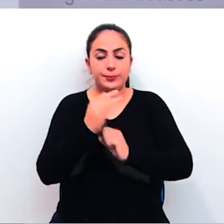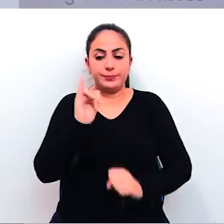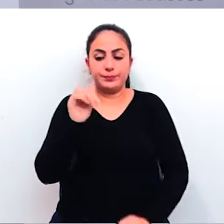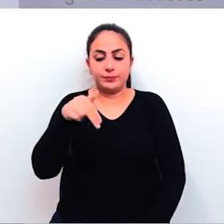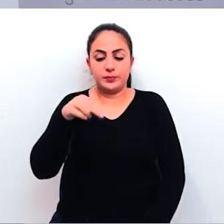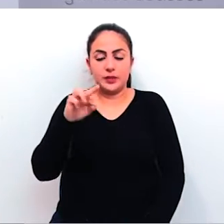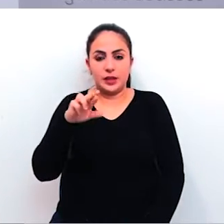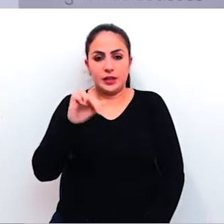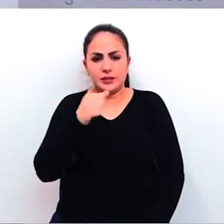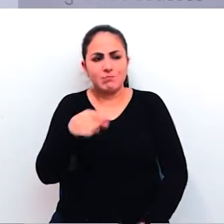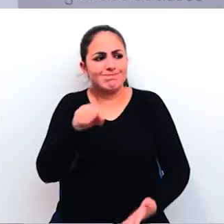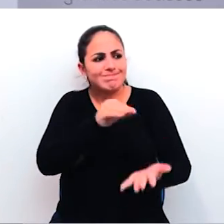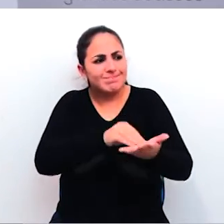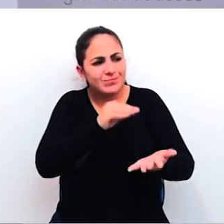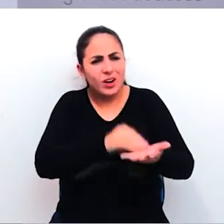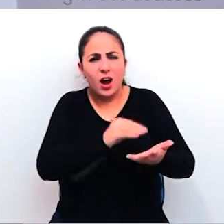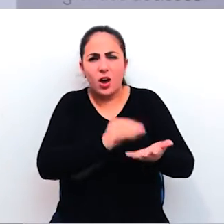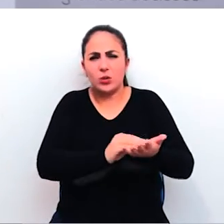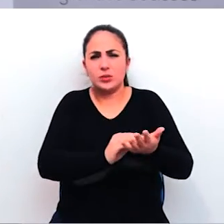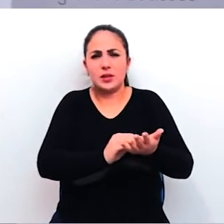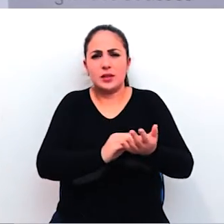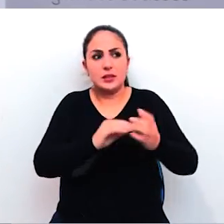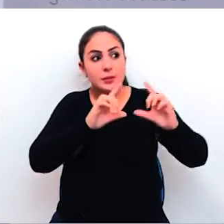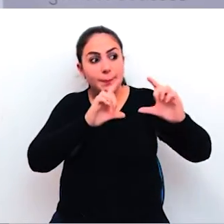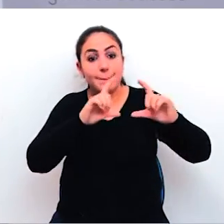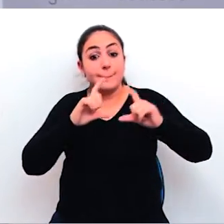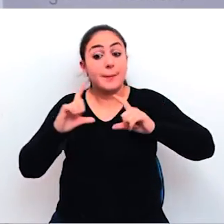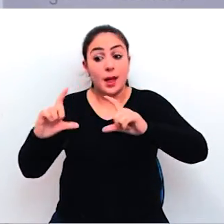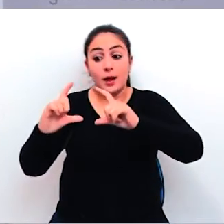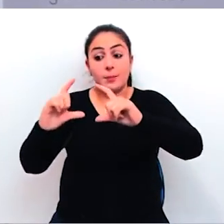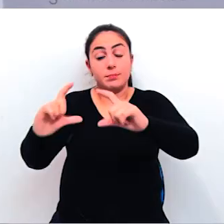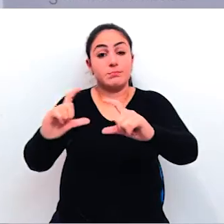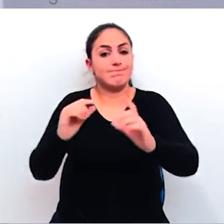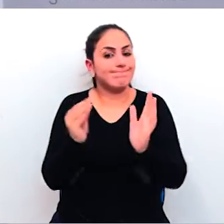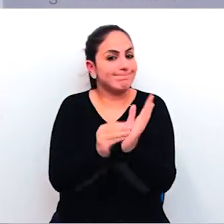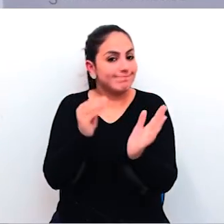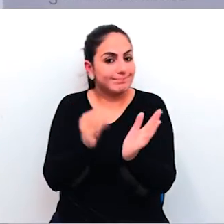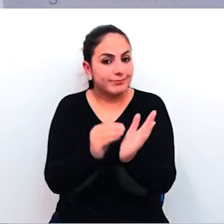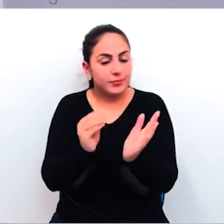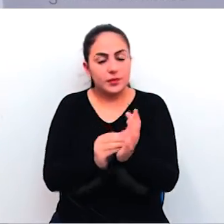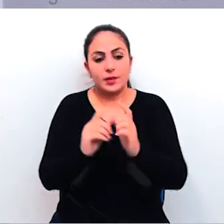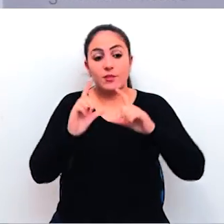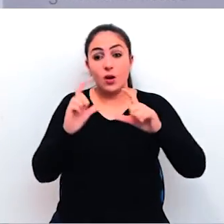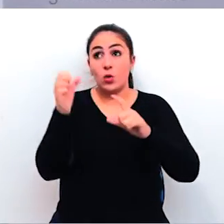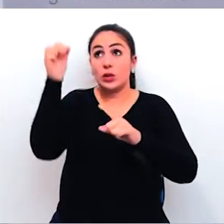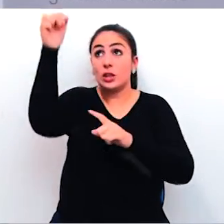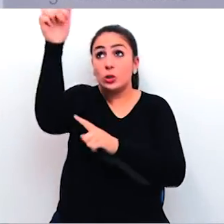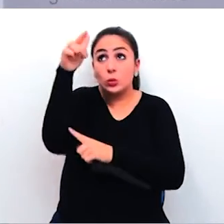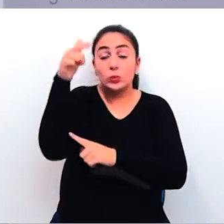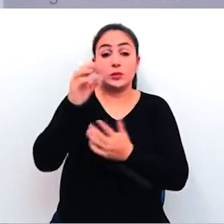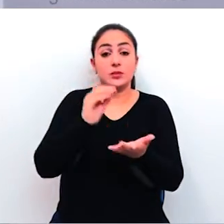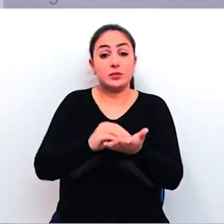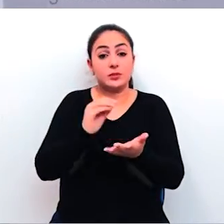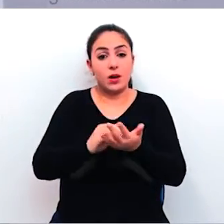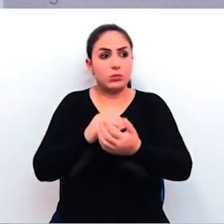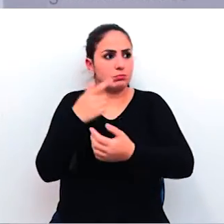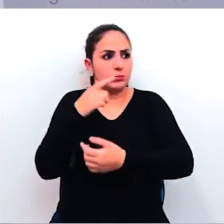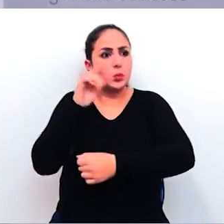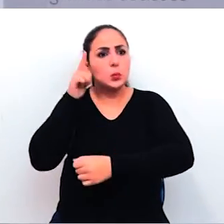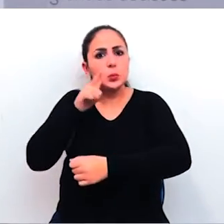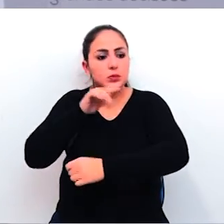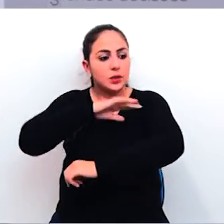nós temos ali falta de sinalização iluminação falta de um de uma rótula de um trevo